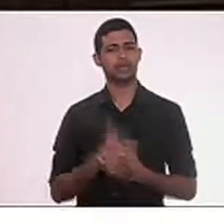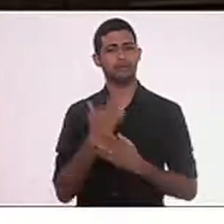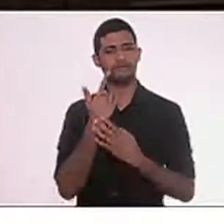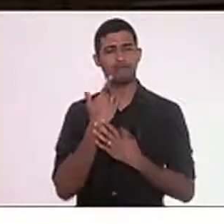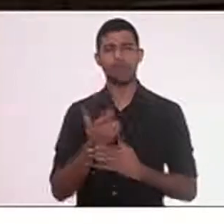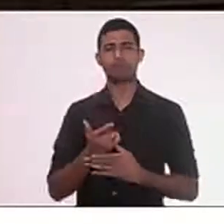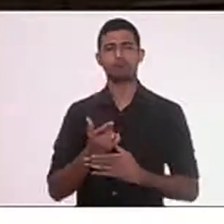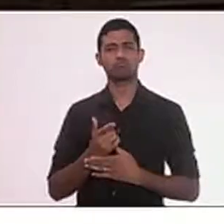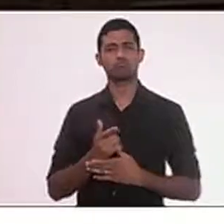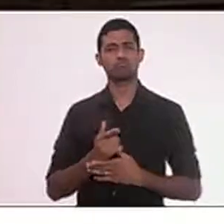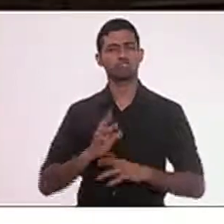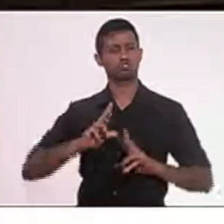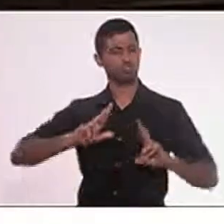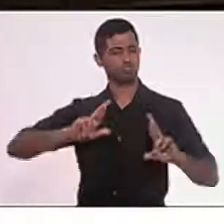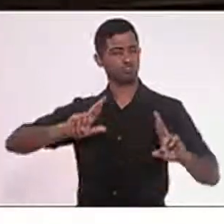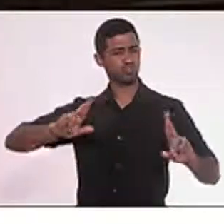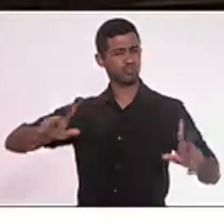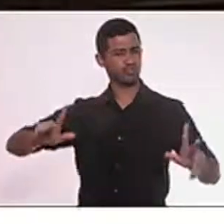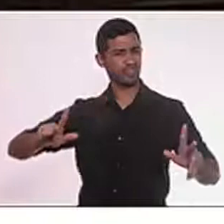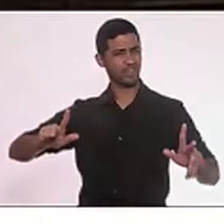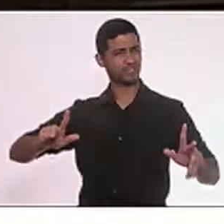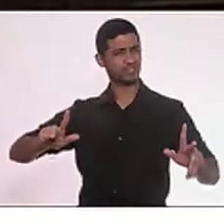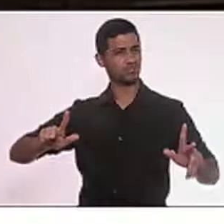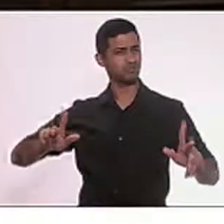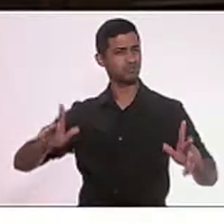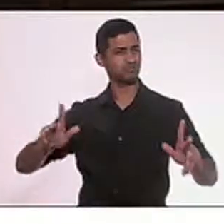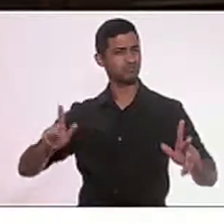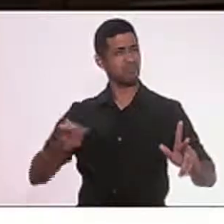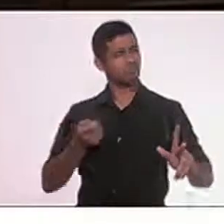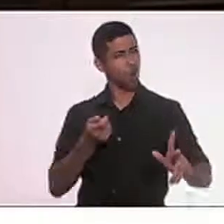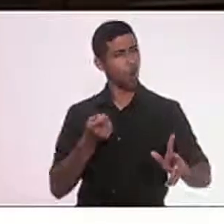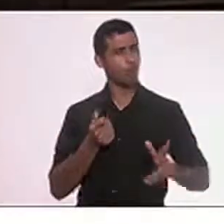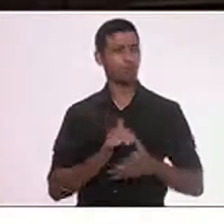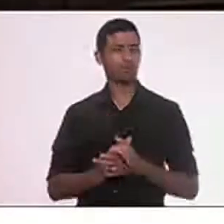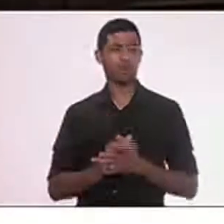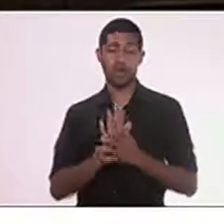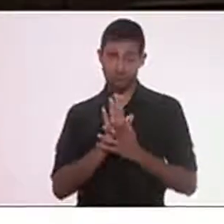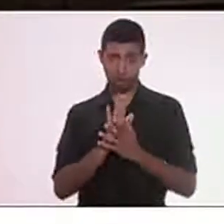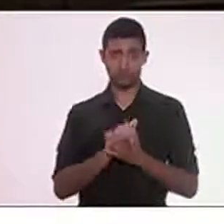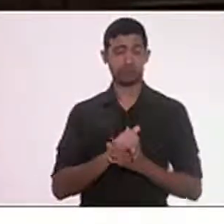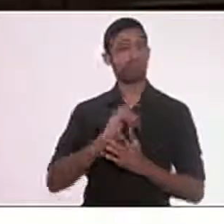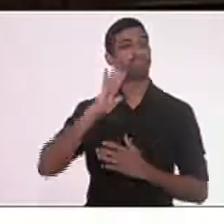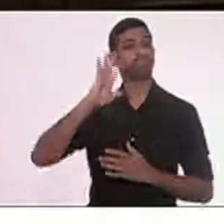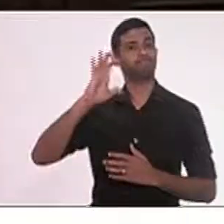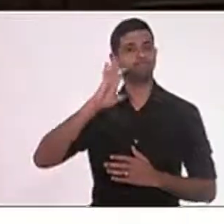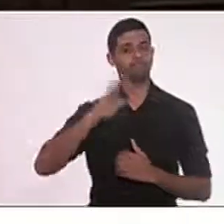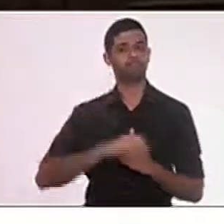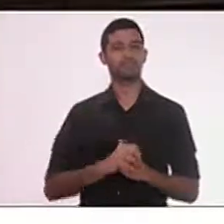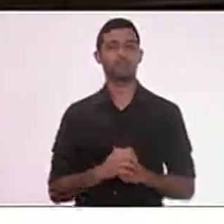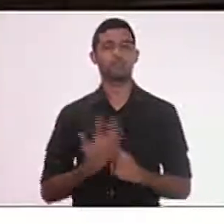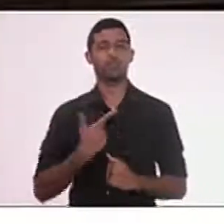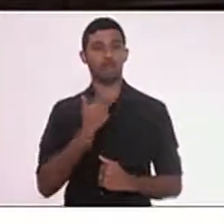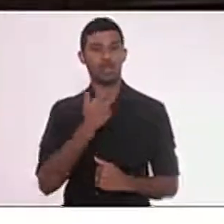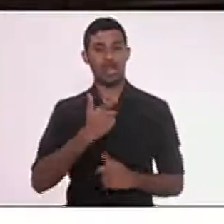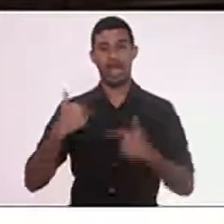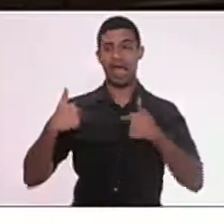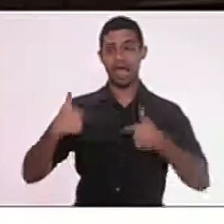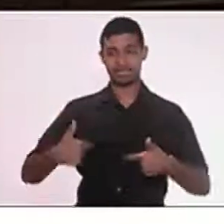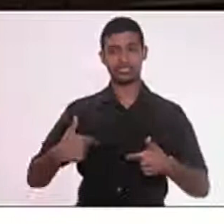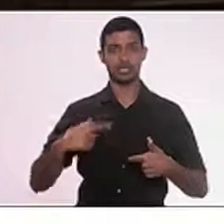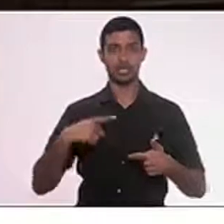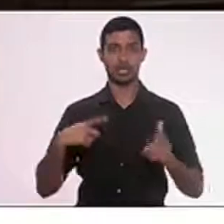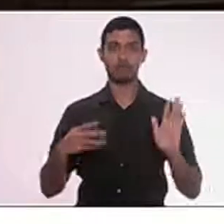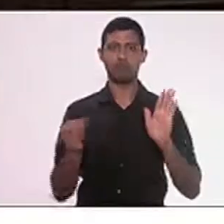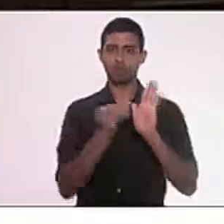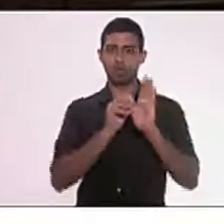diferenças não são assim tão expressivas. Se não, vejamos, e aí me refiro aos atos que foram